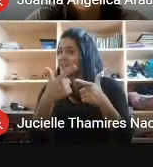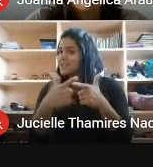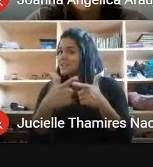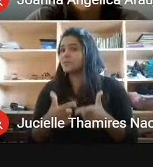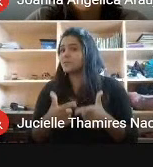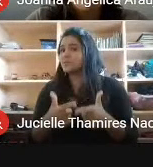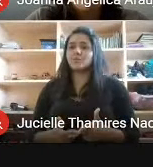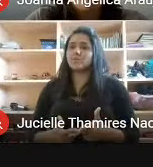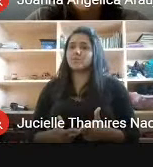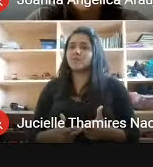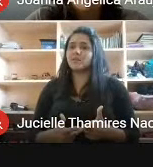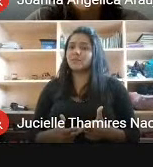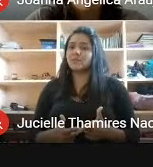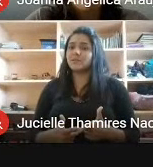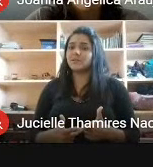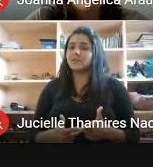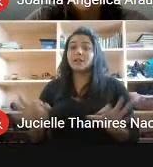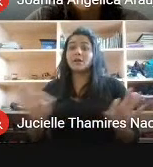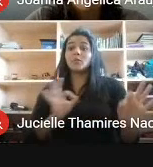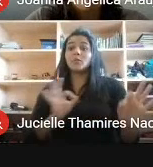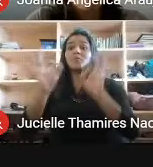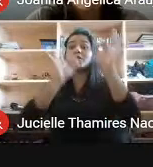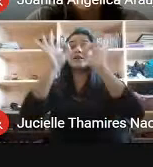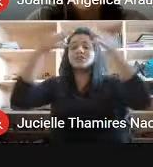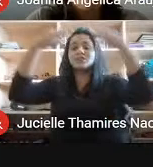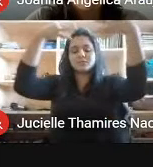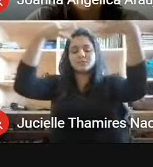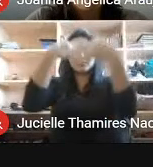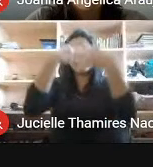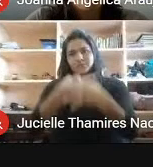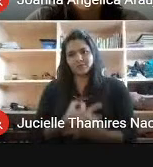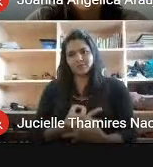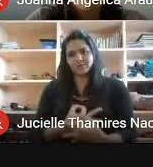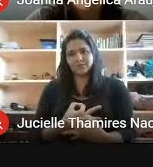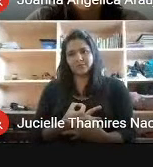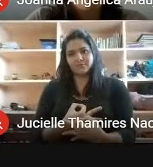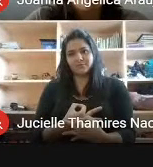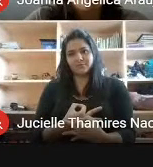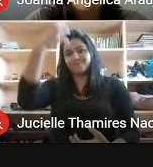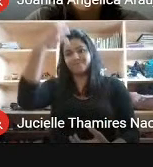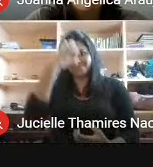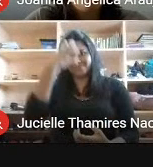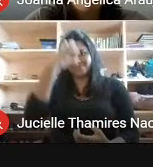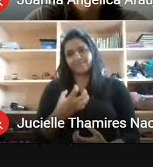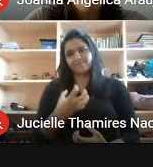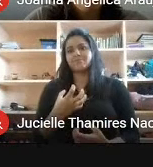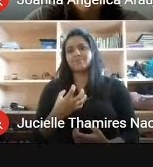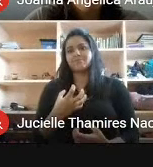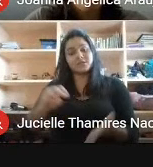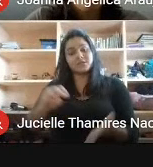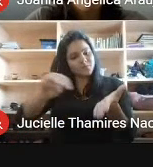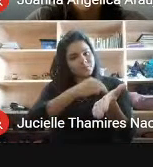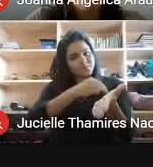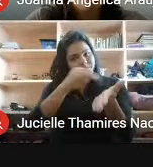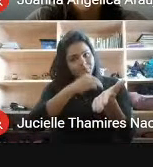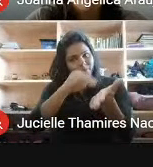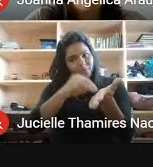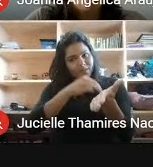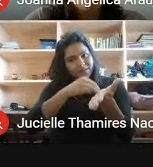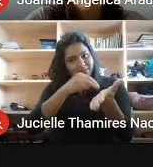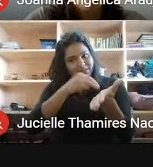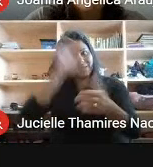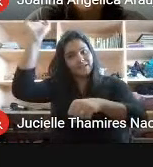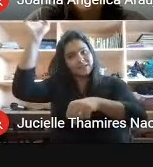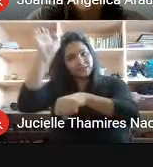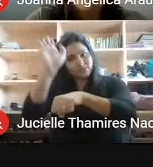ser feito era unir esforços entre as ações da Secretaria de Estado, que eu acompanho aí de perto